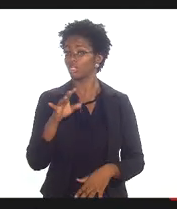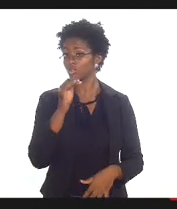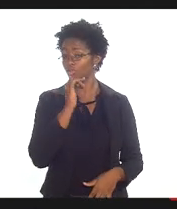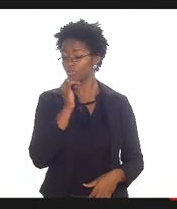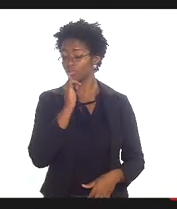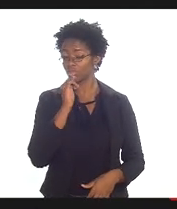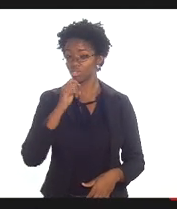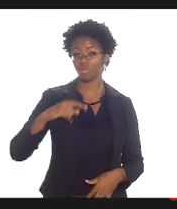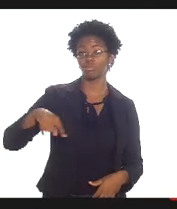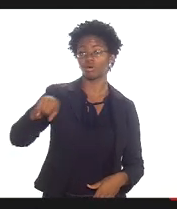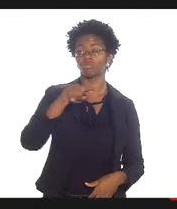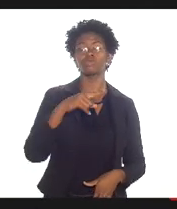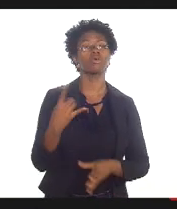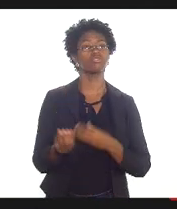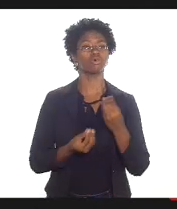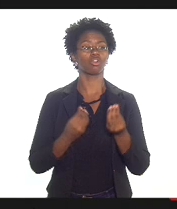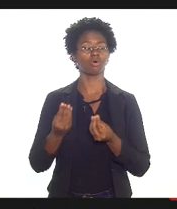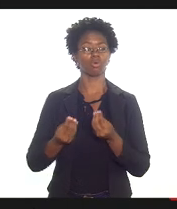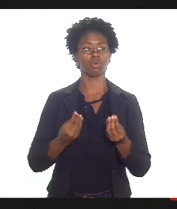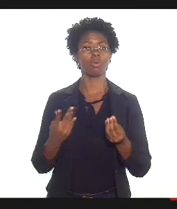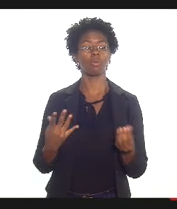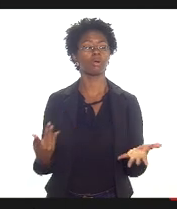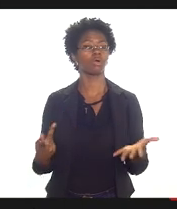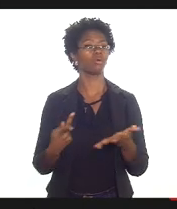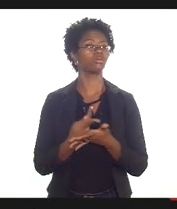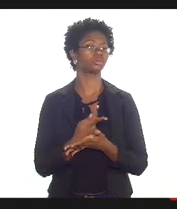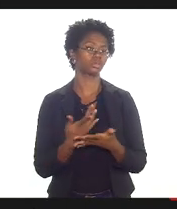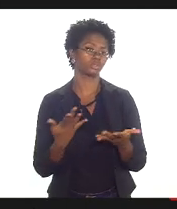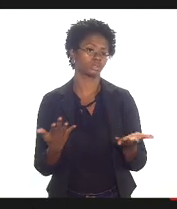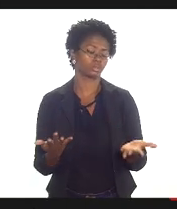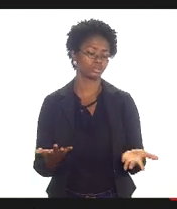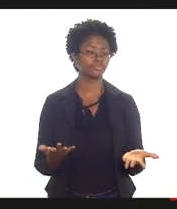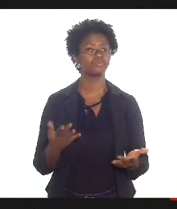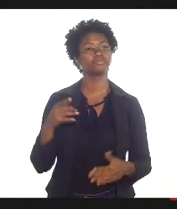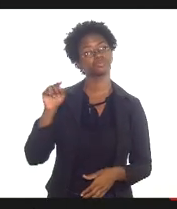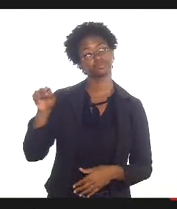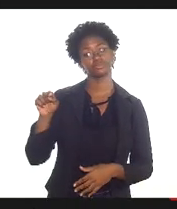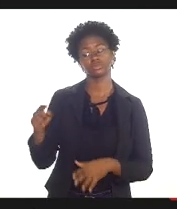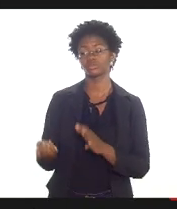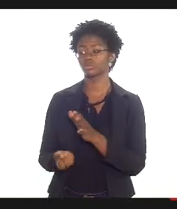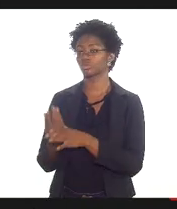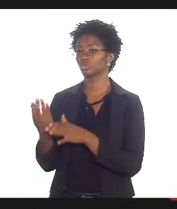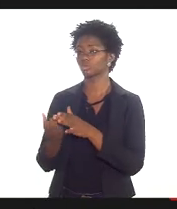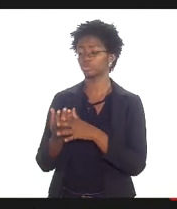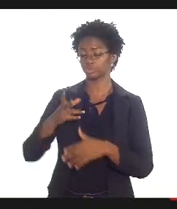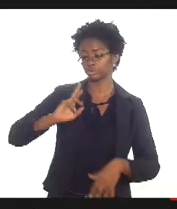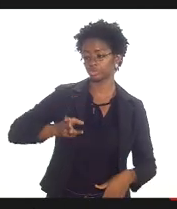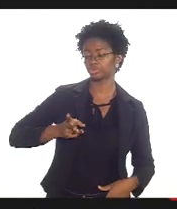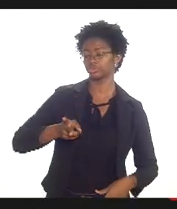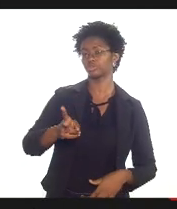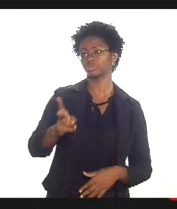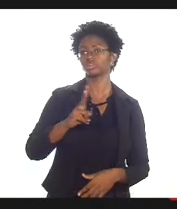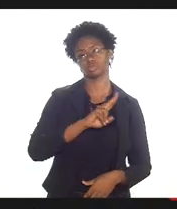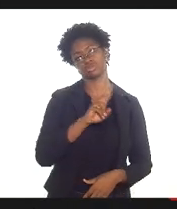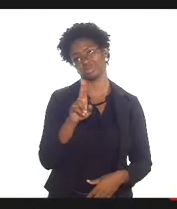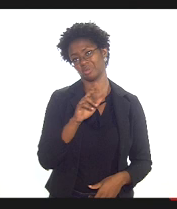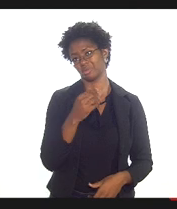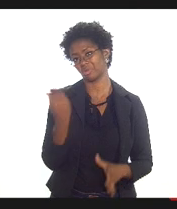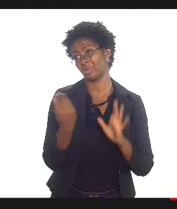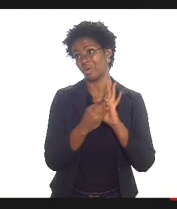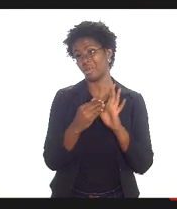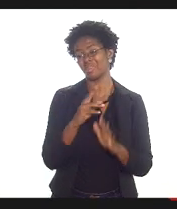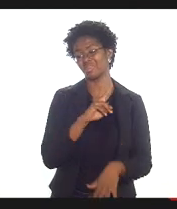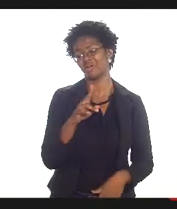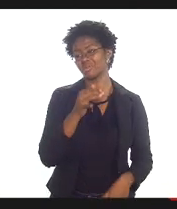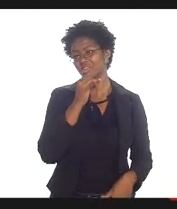para vocês de como é que essa coisa acontece. Então, esse campo de produção constante, esse campo que eu chamei de alerge, que é